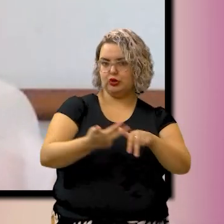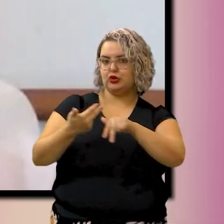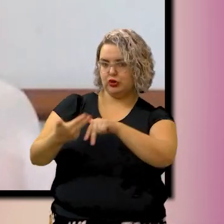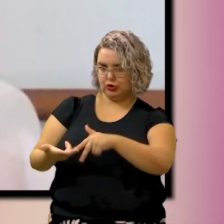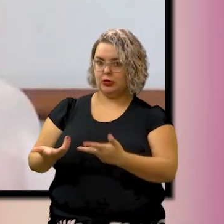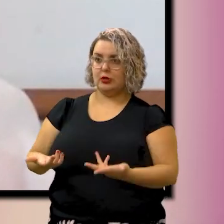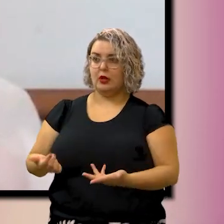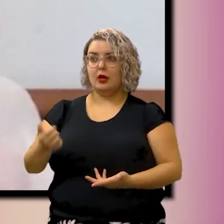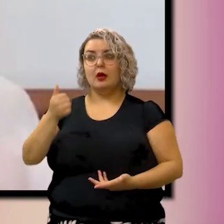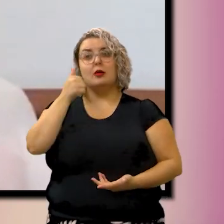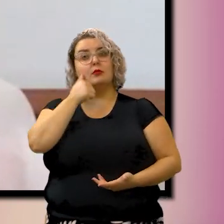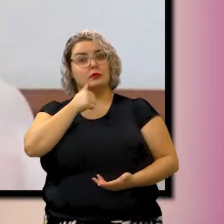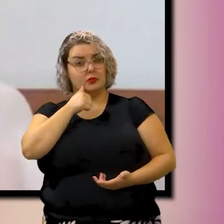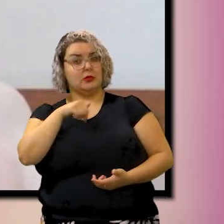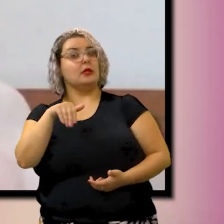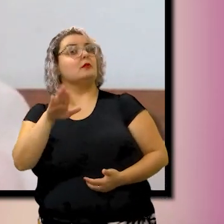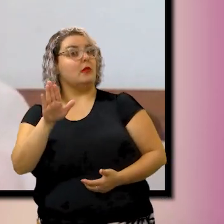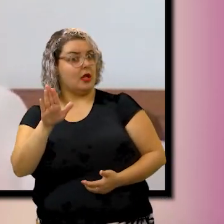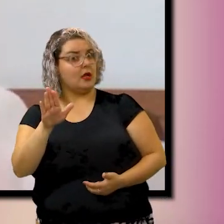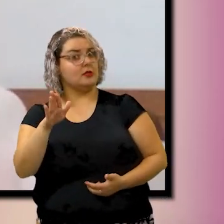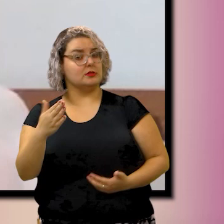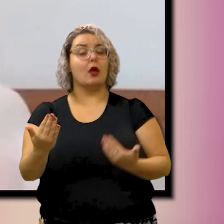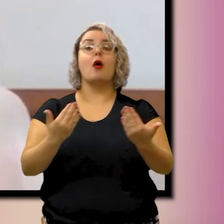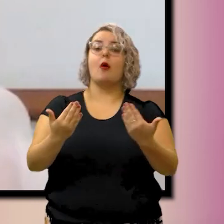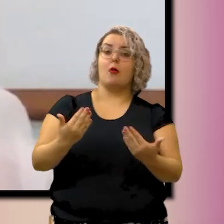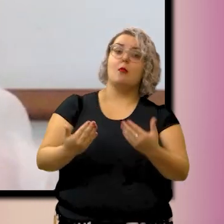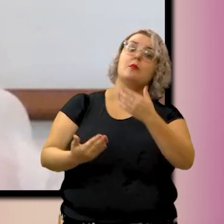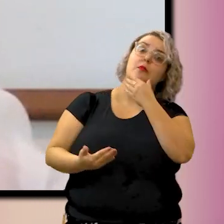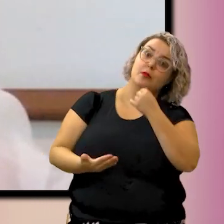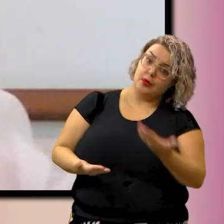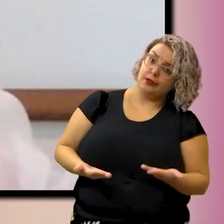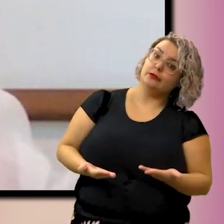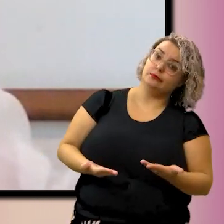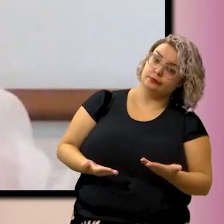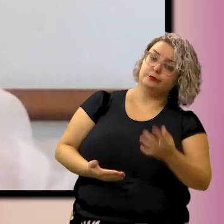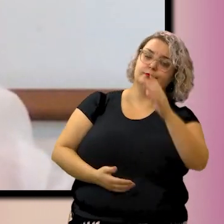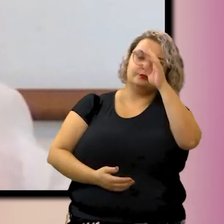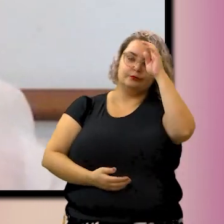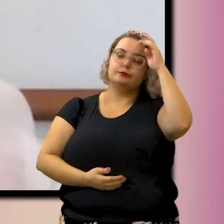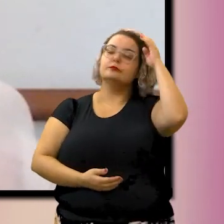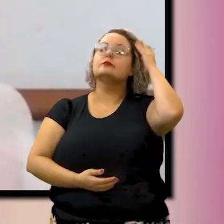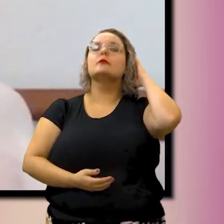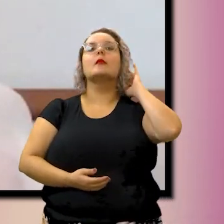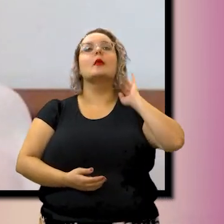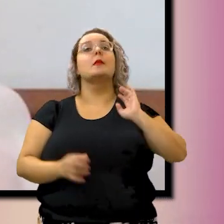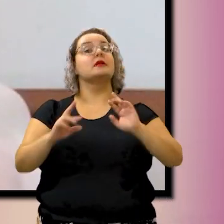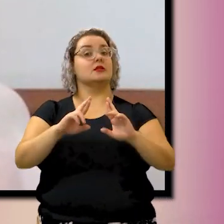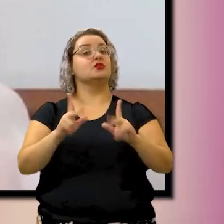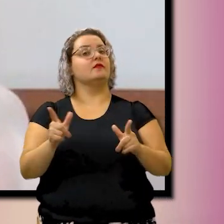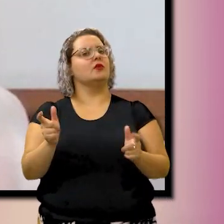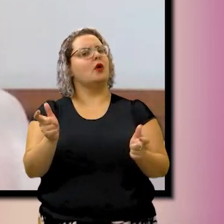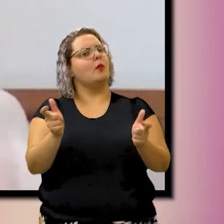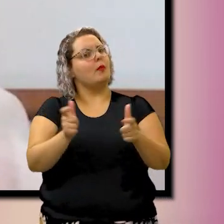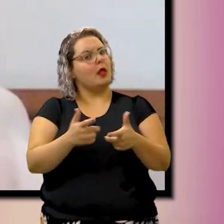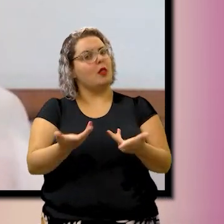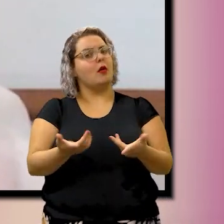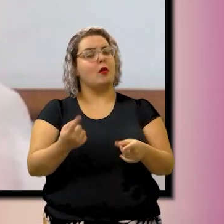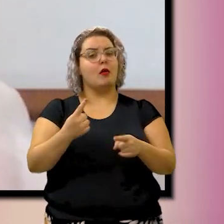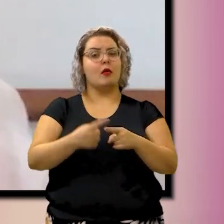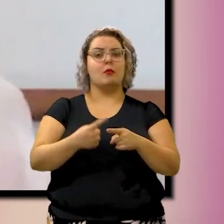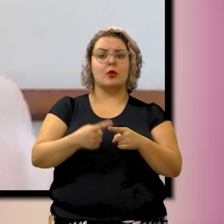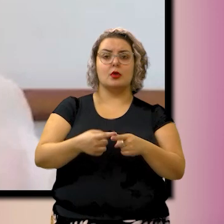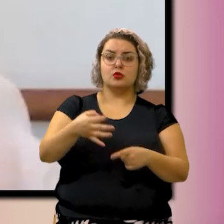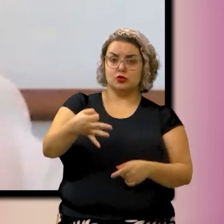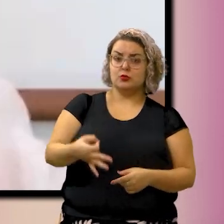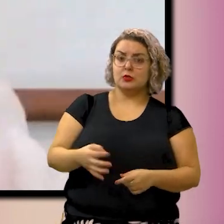populações, né? Mulher ainda ganha, a gente ainda está ganhando na trombose, mas a diferença já é um pouco menor,